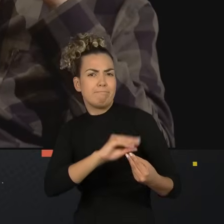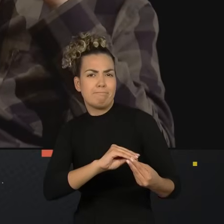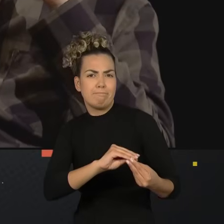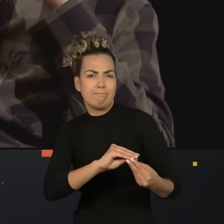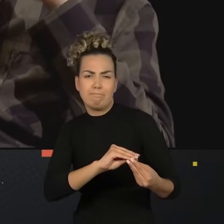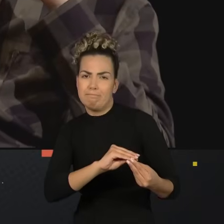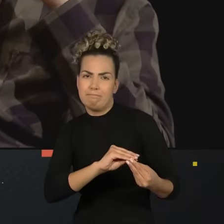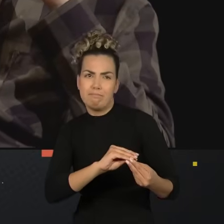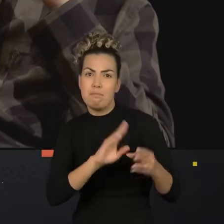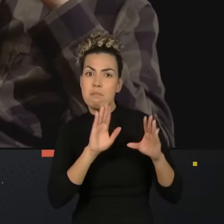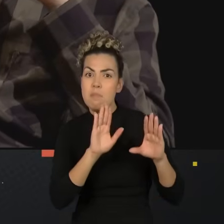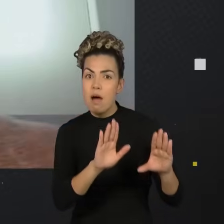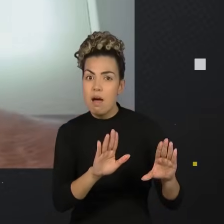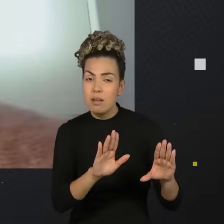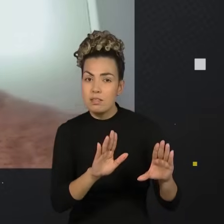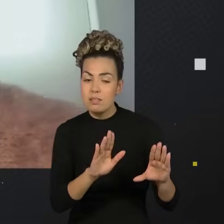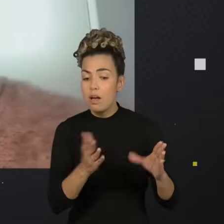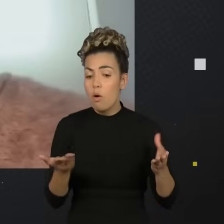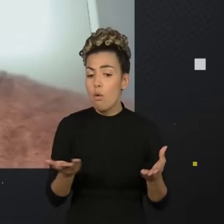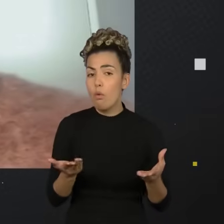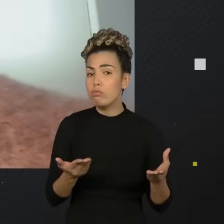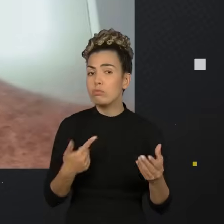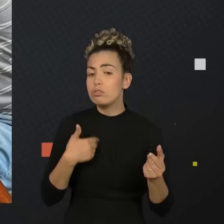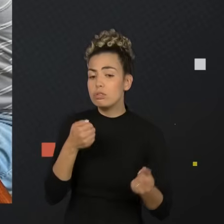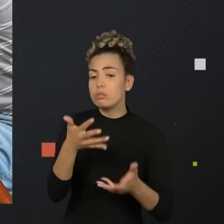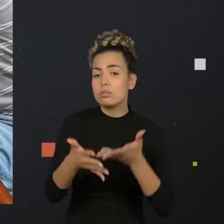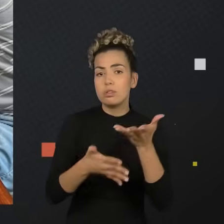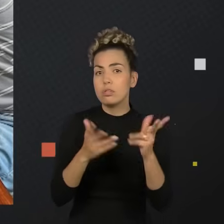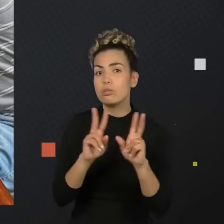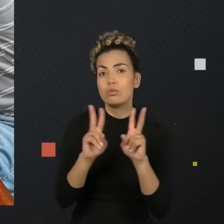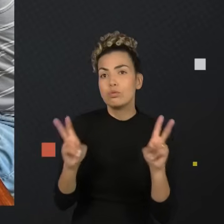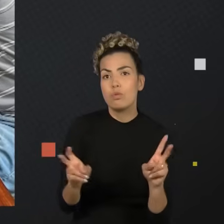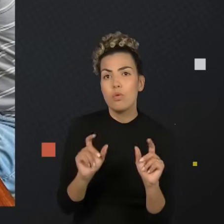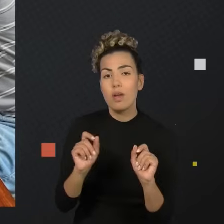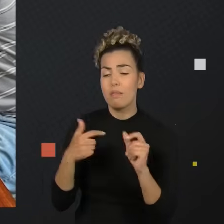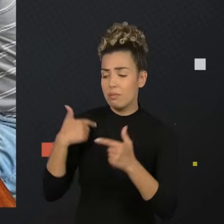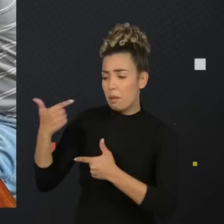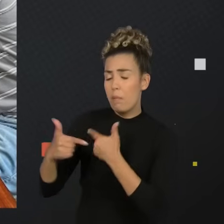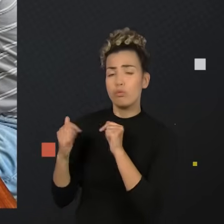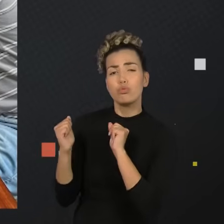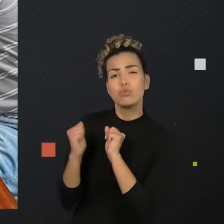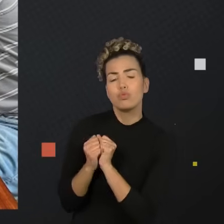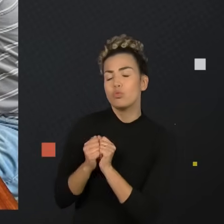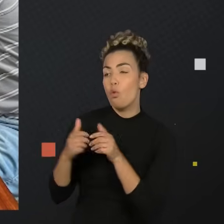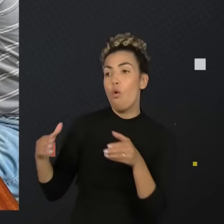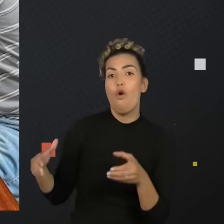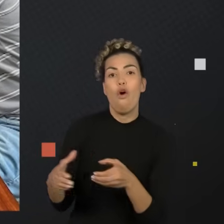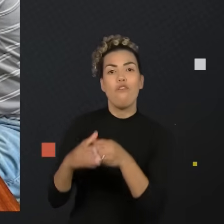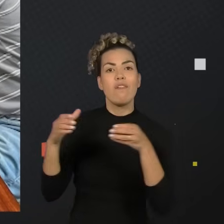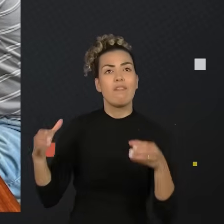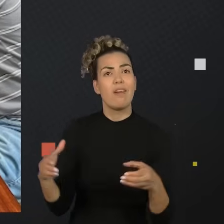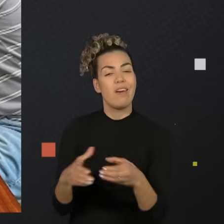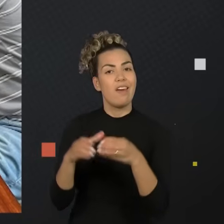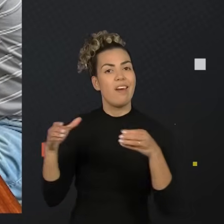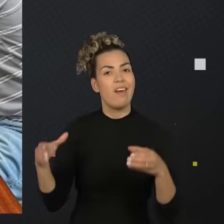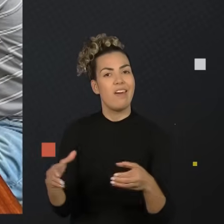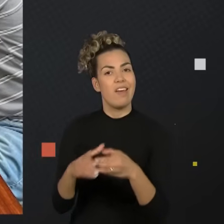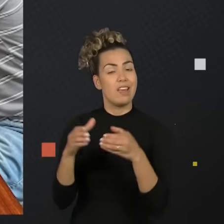conviver com o Flávio de Souza, porque nesse trabalho nós estamos